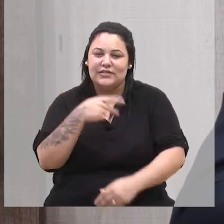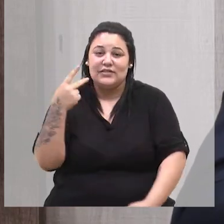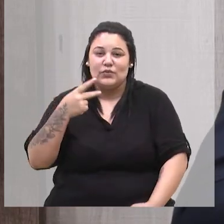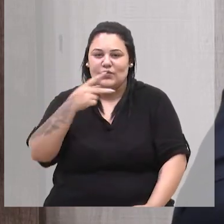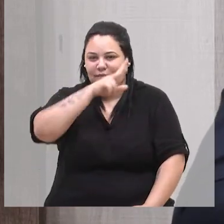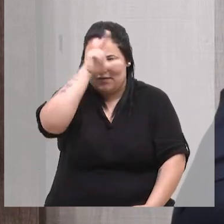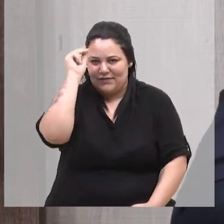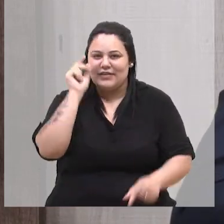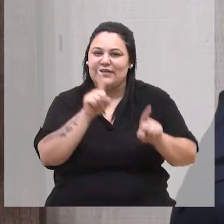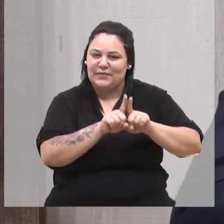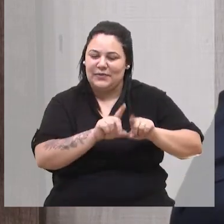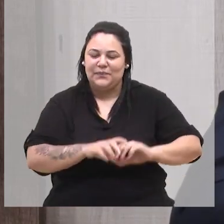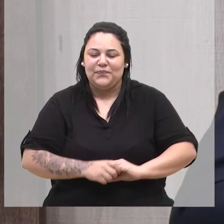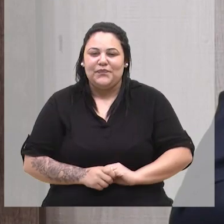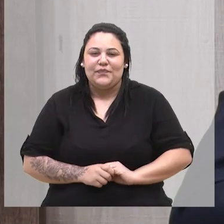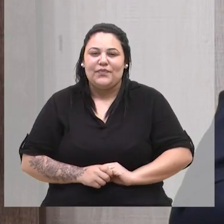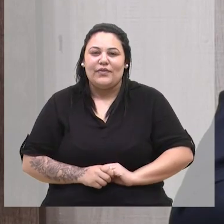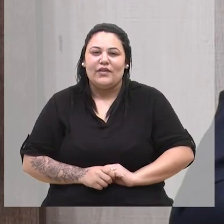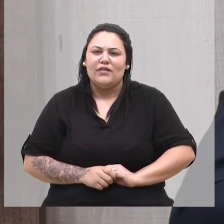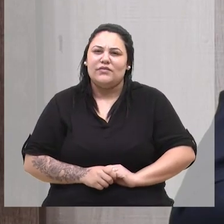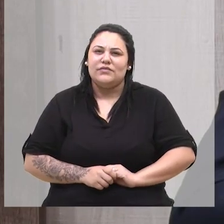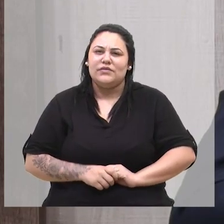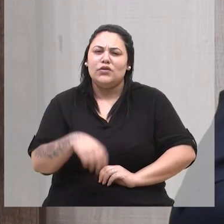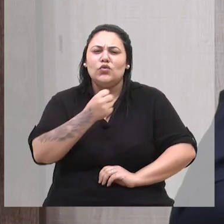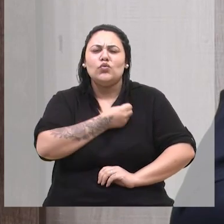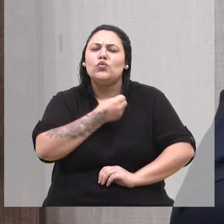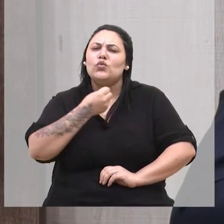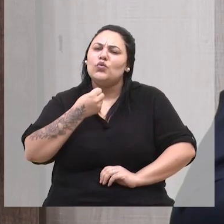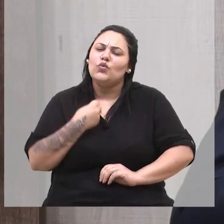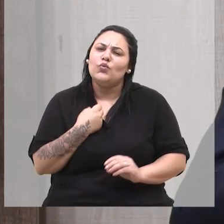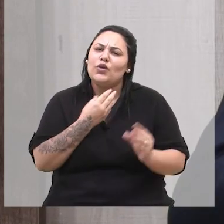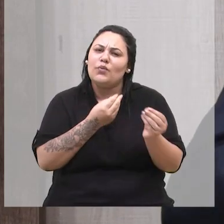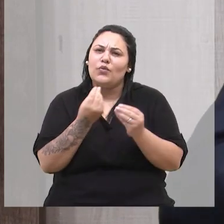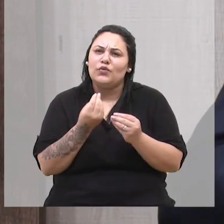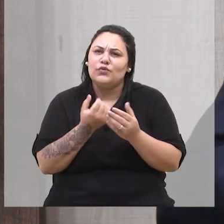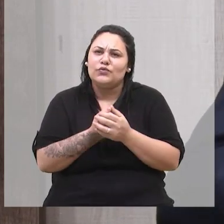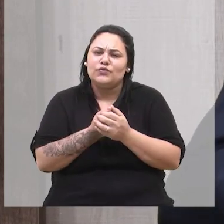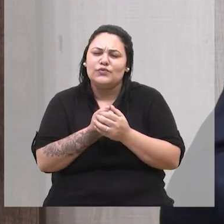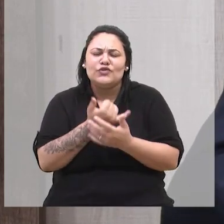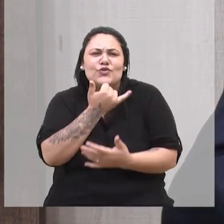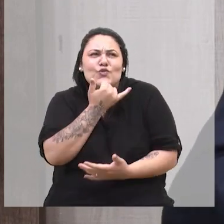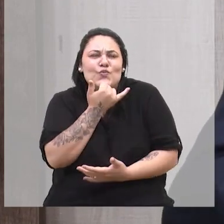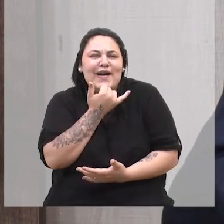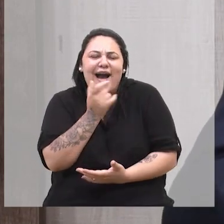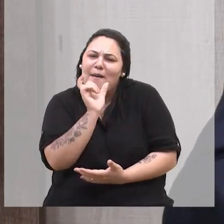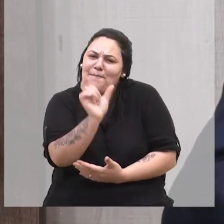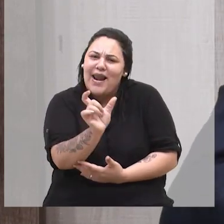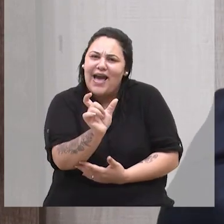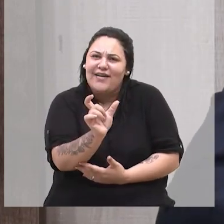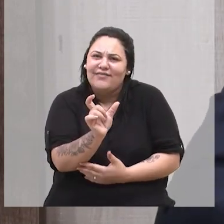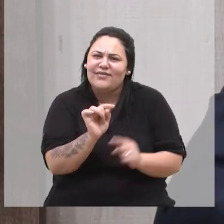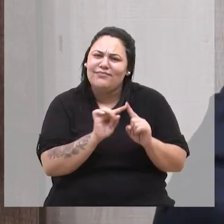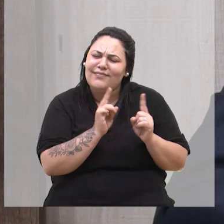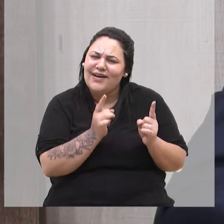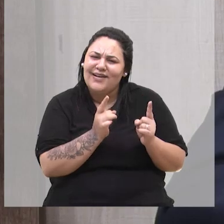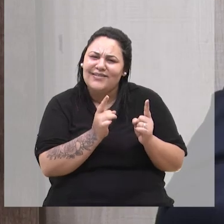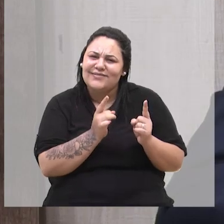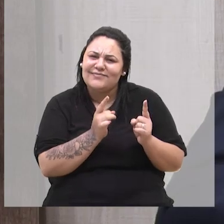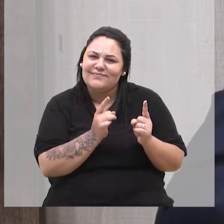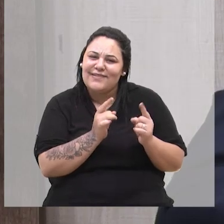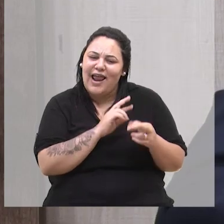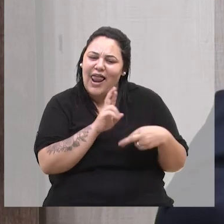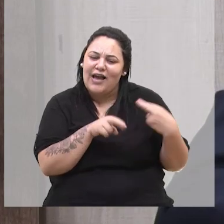enfim. E os números são muito, com perdão pela palavra, mas insignificantes em